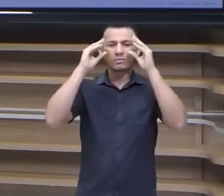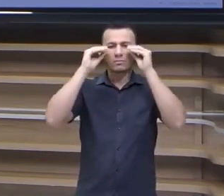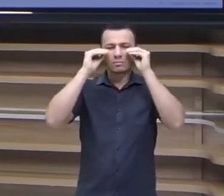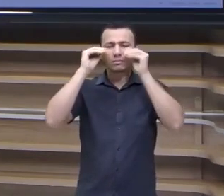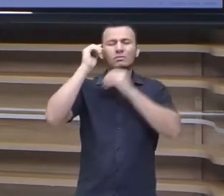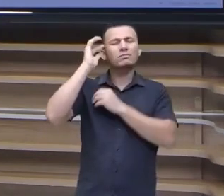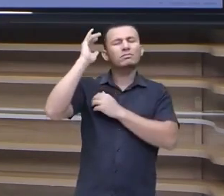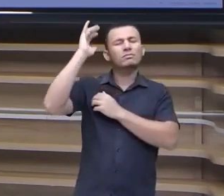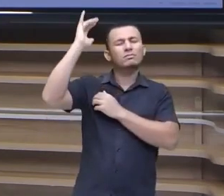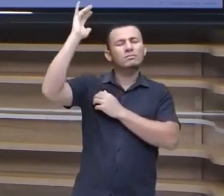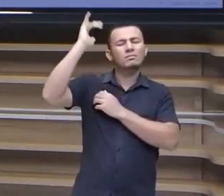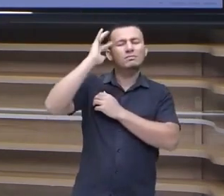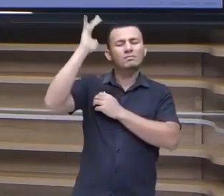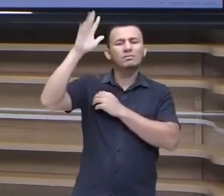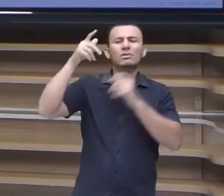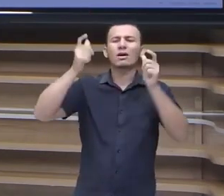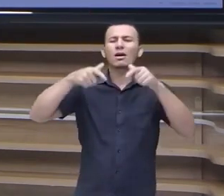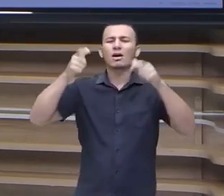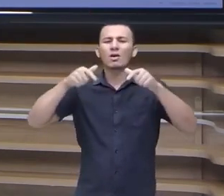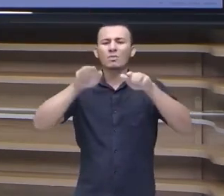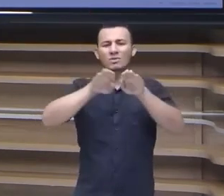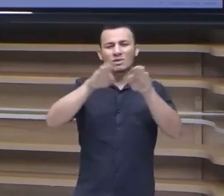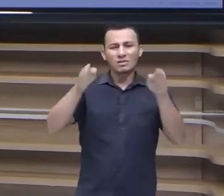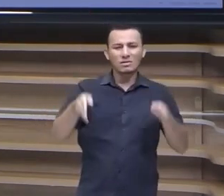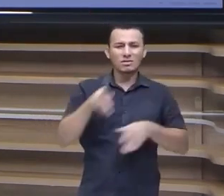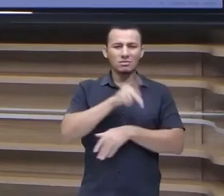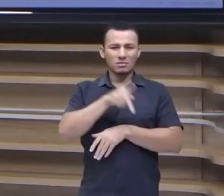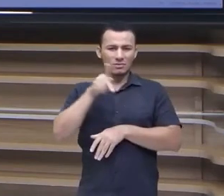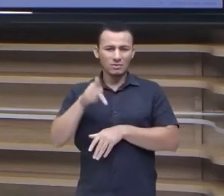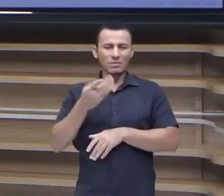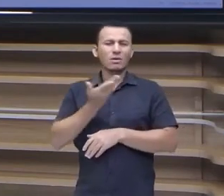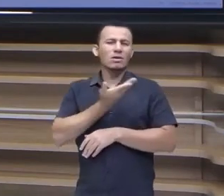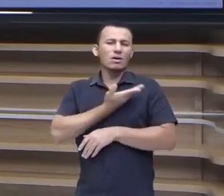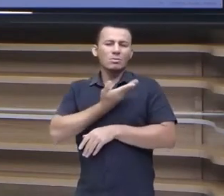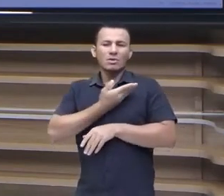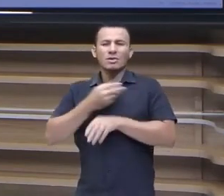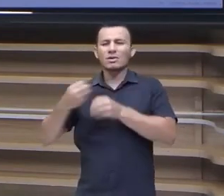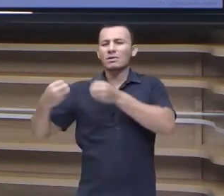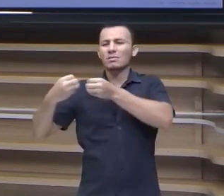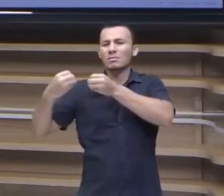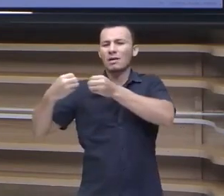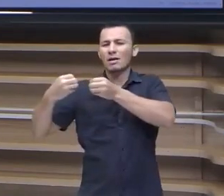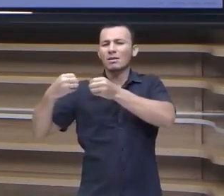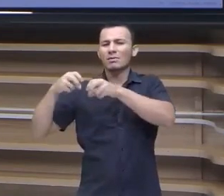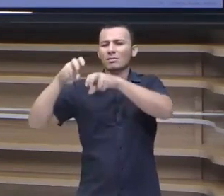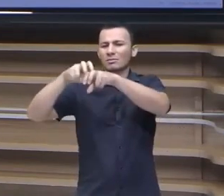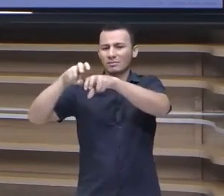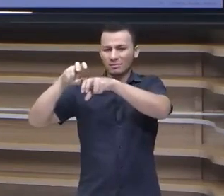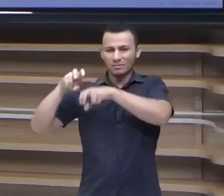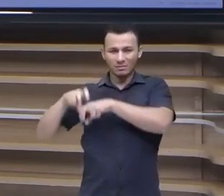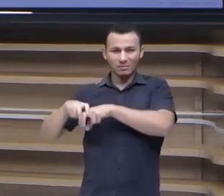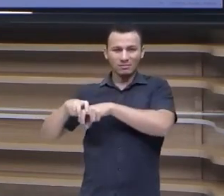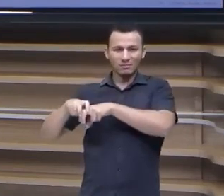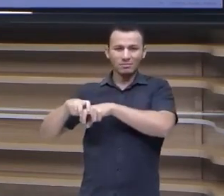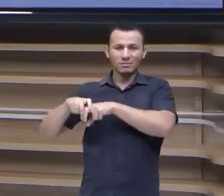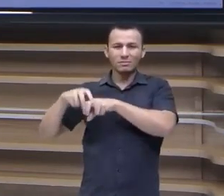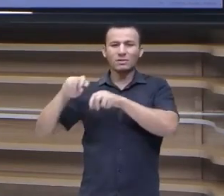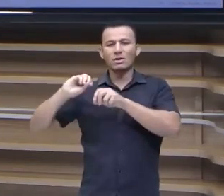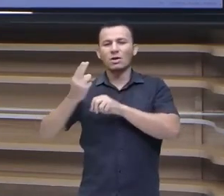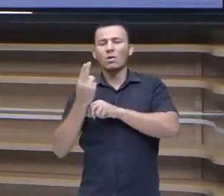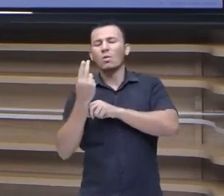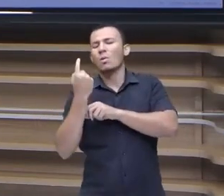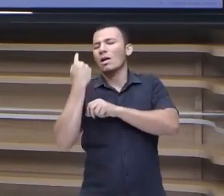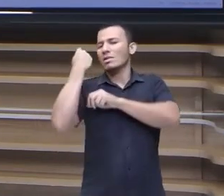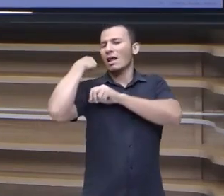está a mesa da professora, coleguinha que sentava na sua frente, atrás de